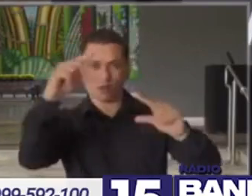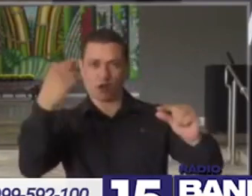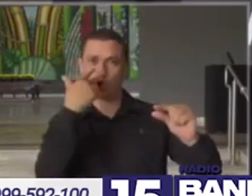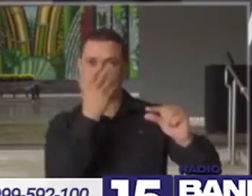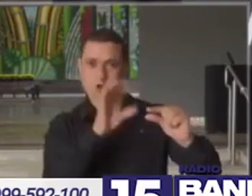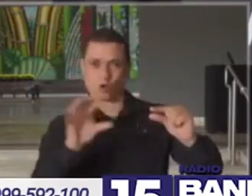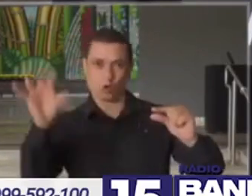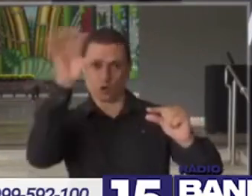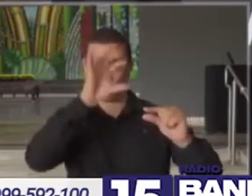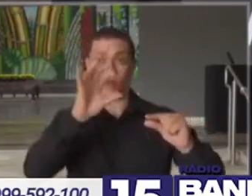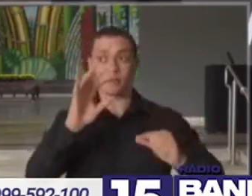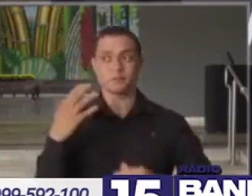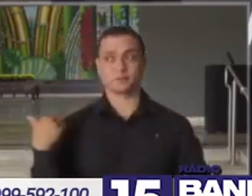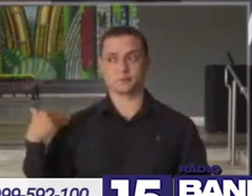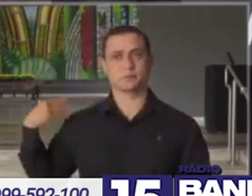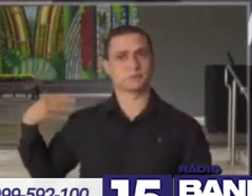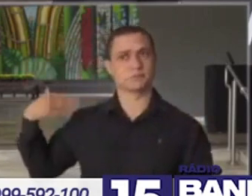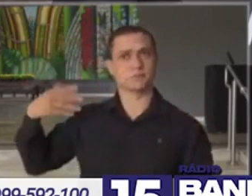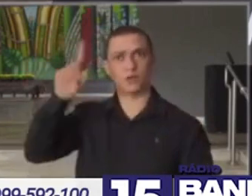São Paulo.